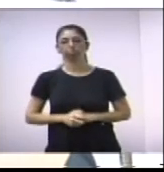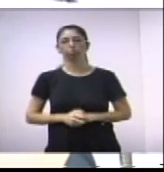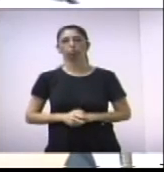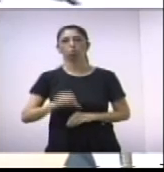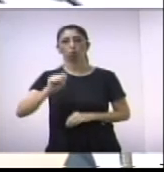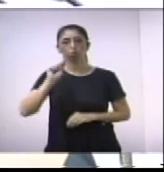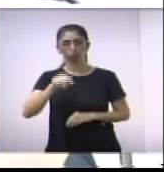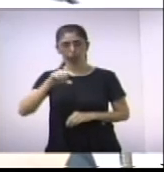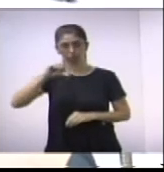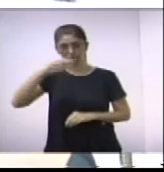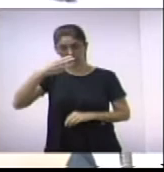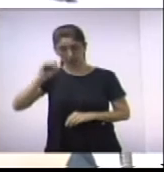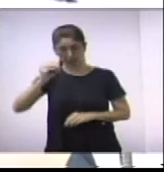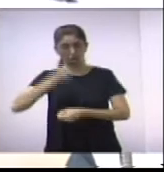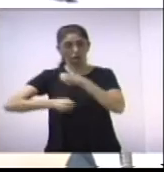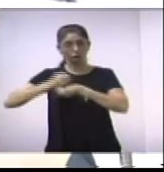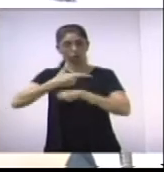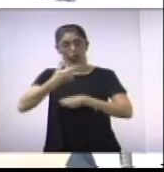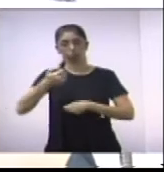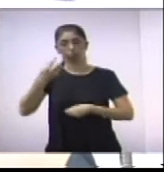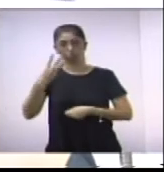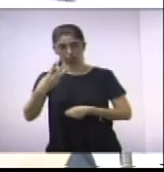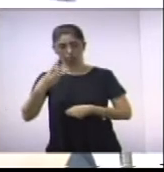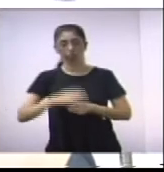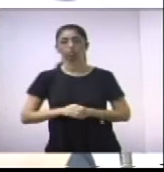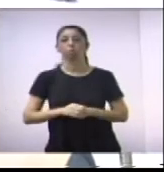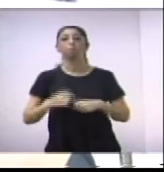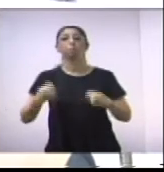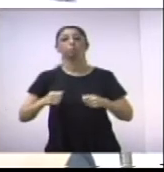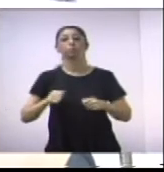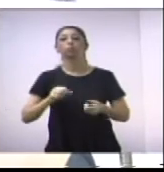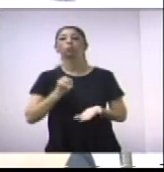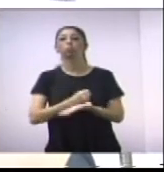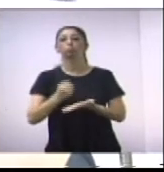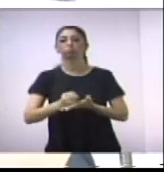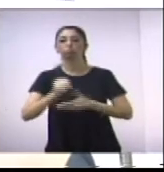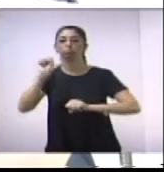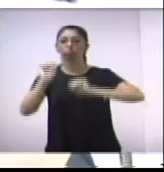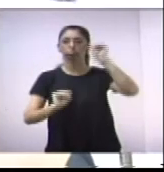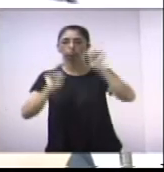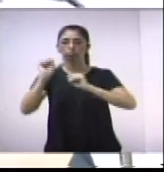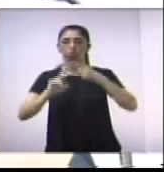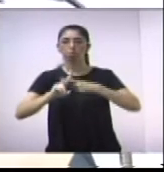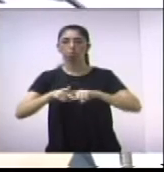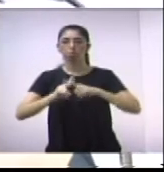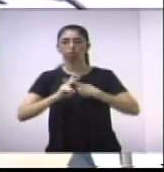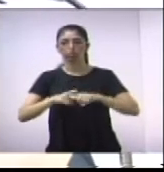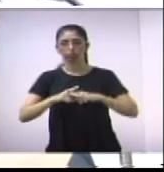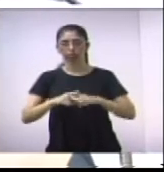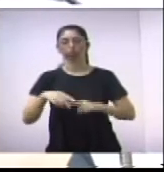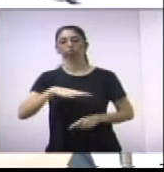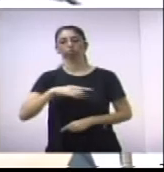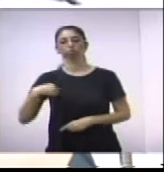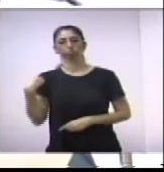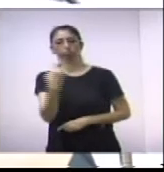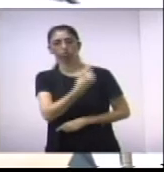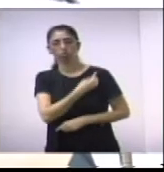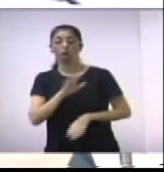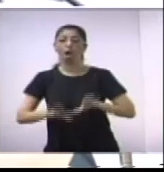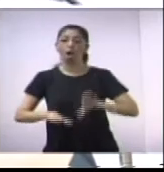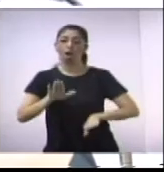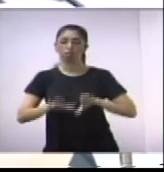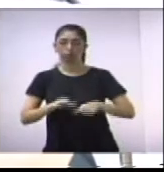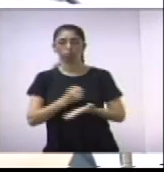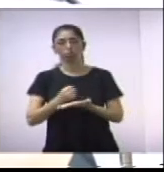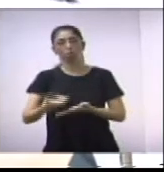18.930, de 2013, que está em andamento referente à contratação da empresa para manutenção viária do município, ou que seja avaliada a possibilidade